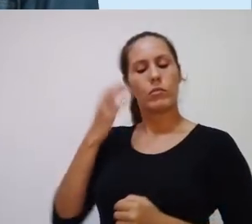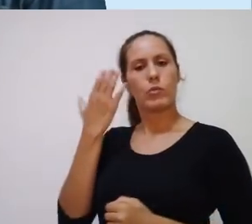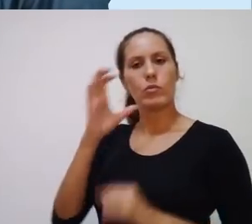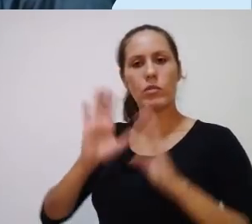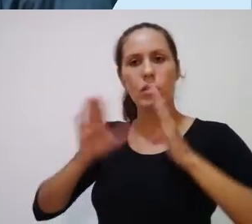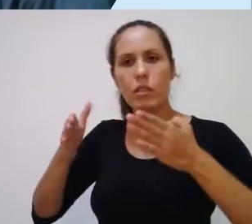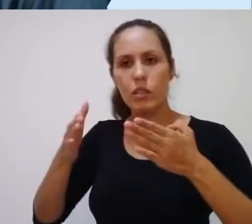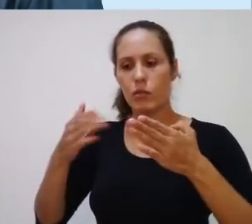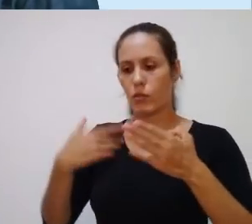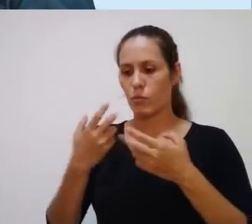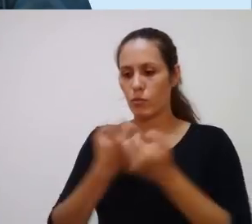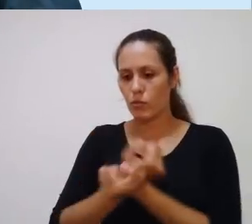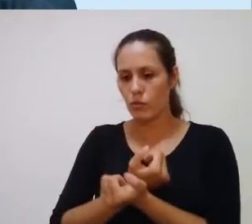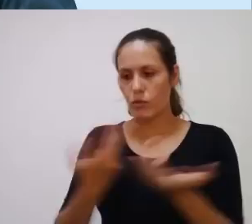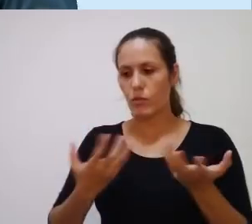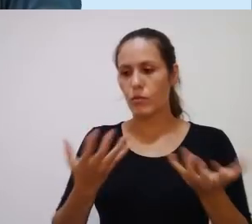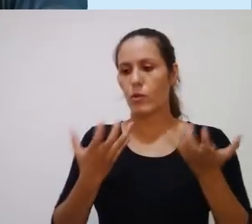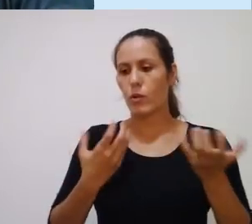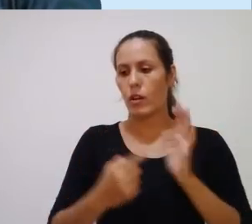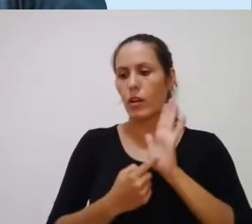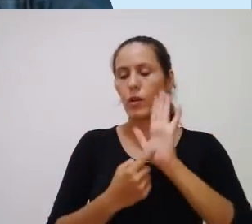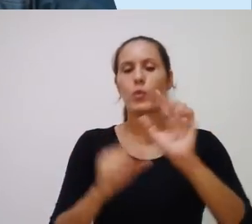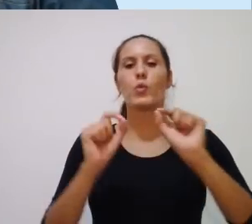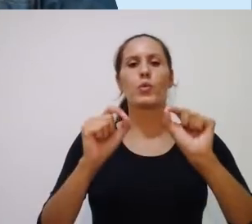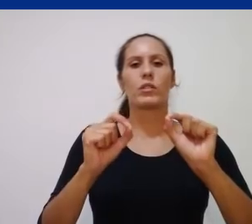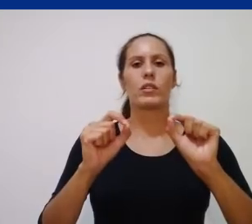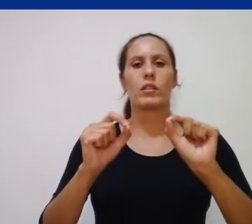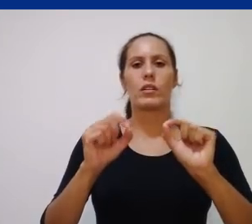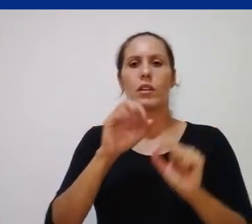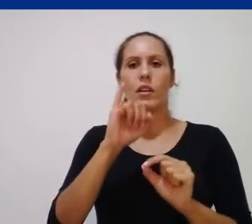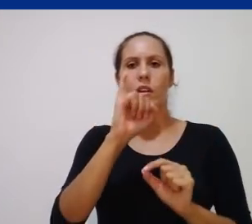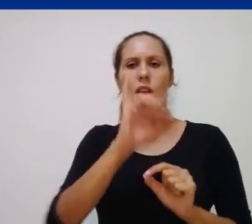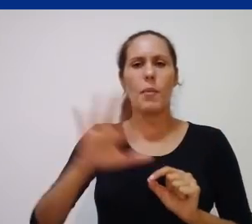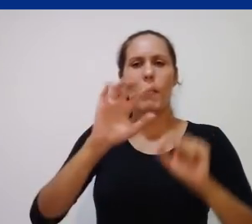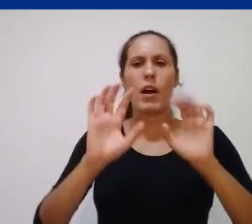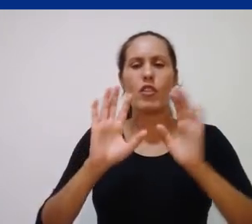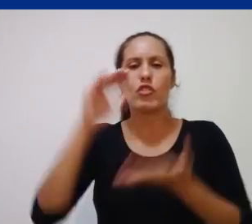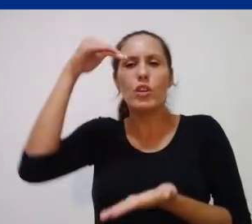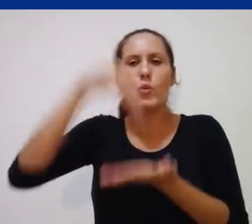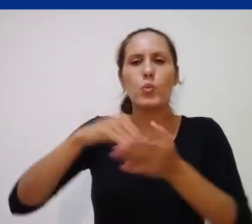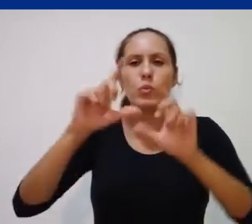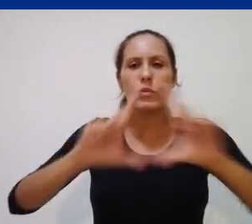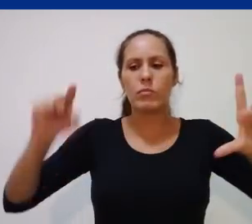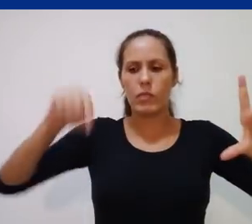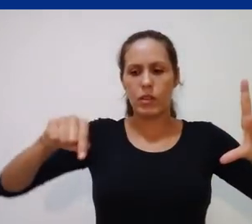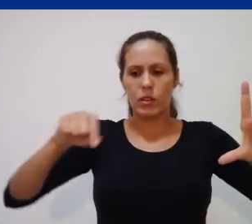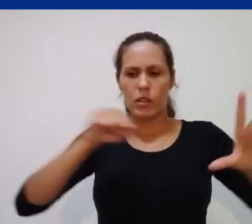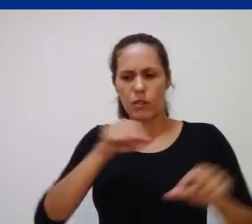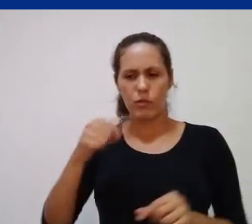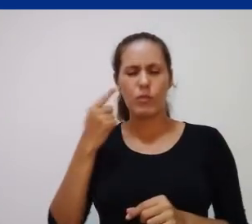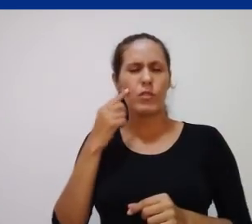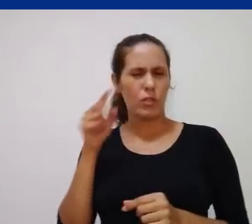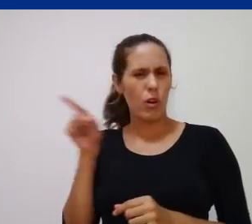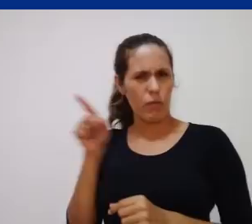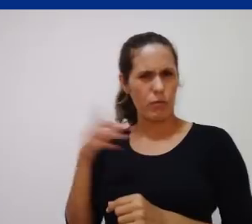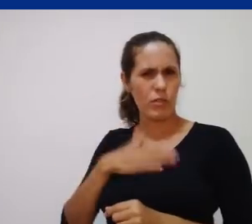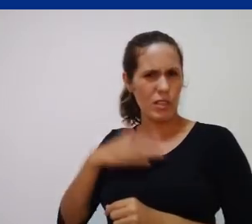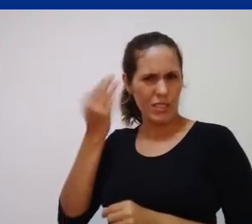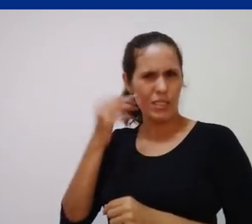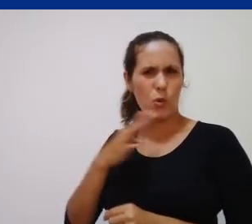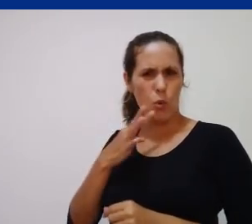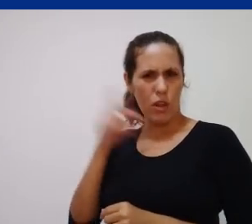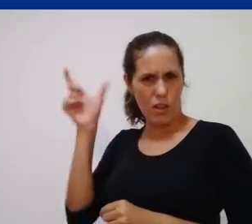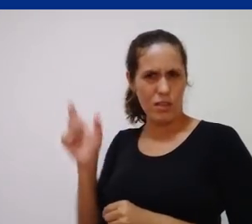tudo isso, eu quero deixar para você agora essa última imagem. Essa imagem, você sabe... Ô Flávio, você sabe que imagem é